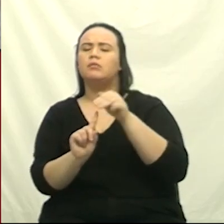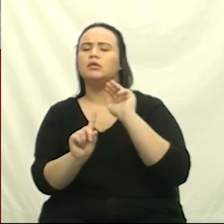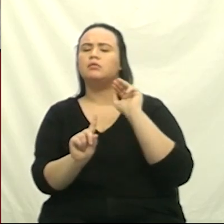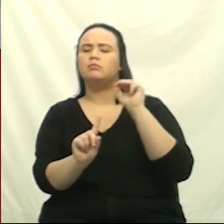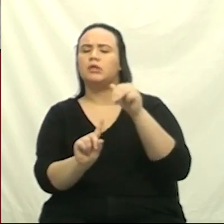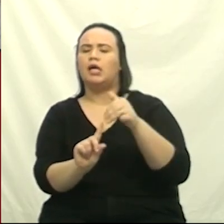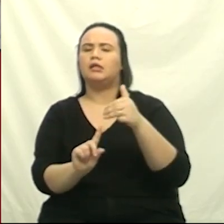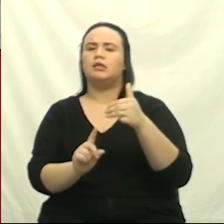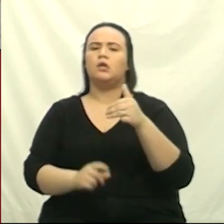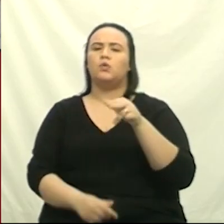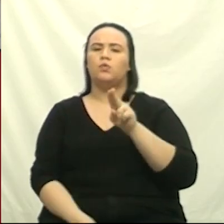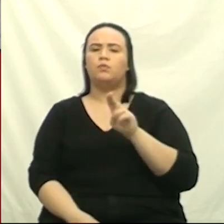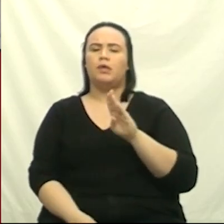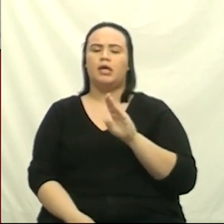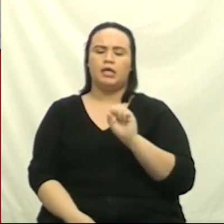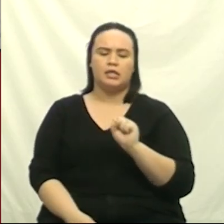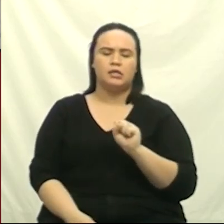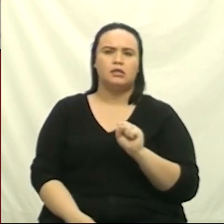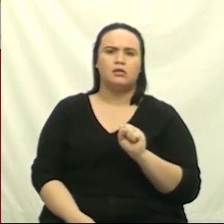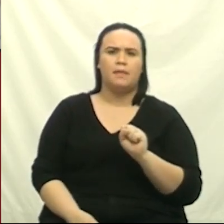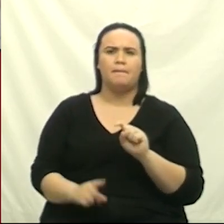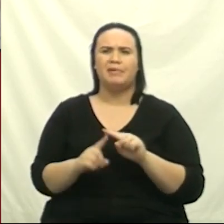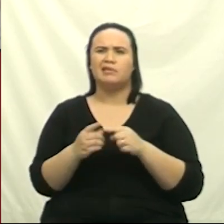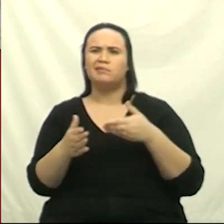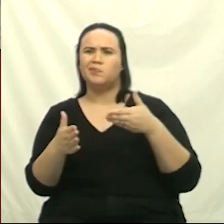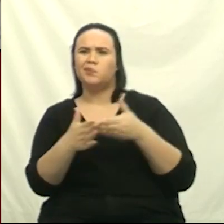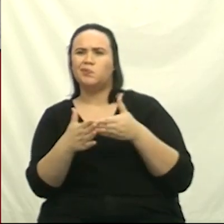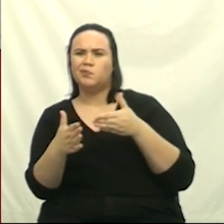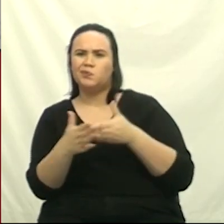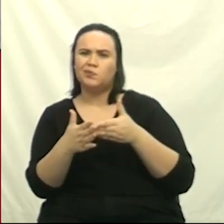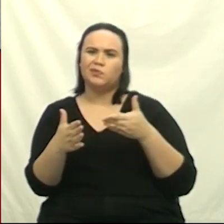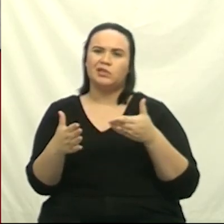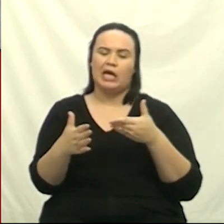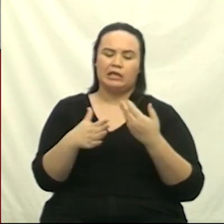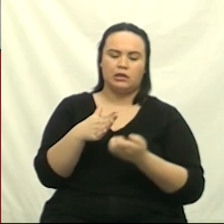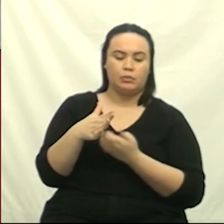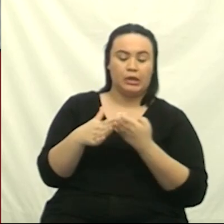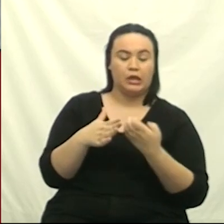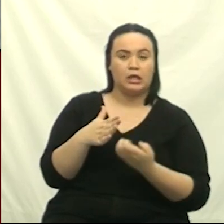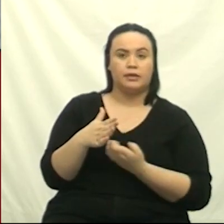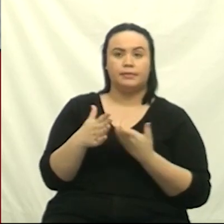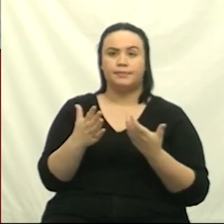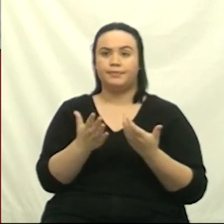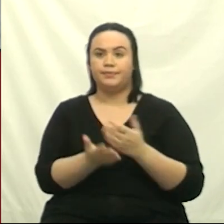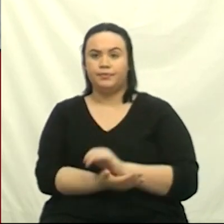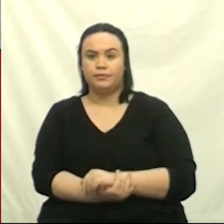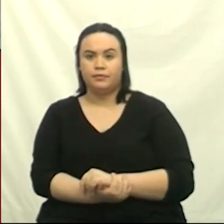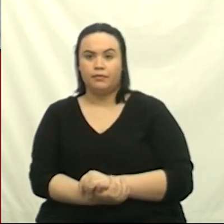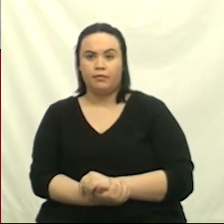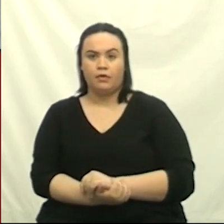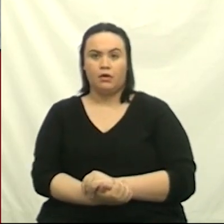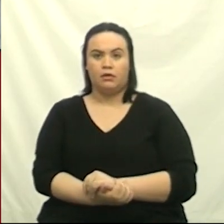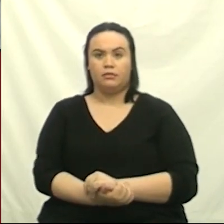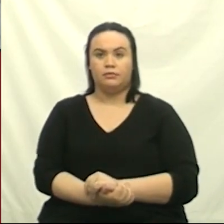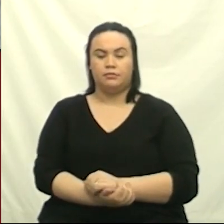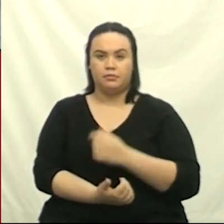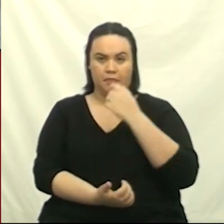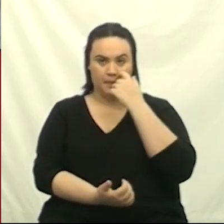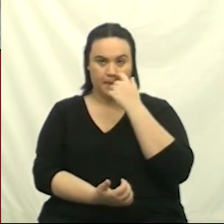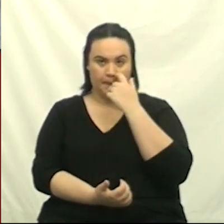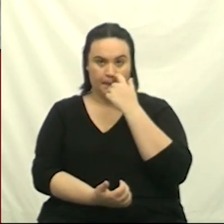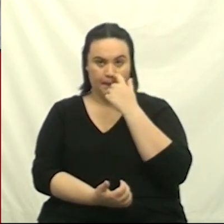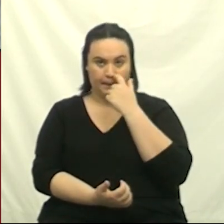já das ODS e a gente vê uma dificuldade até das próprias empresas que já utilizam as ODS